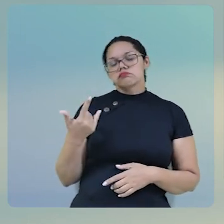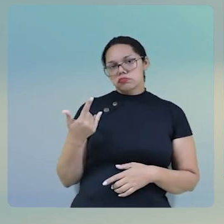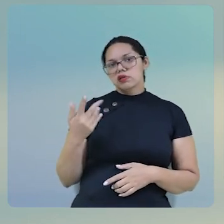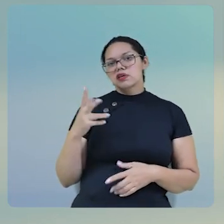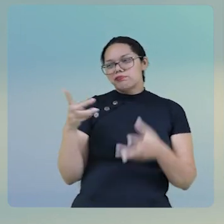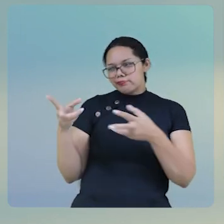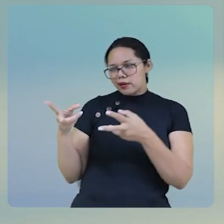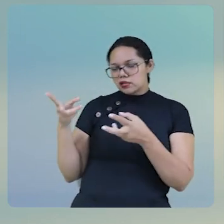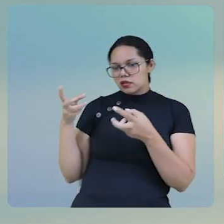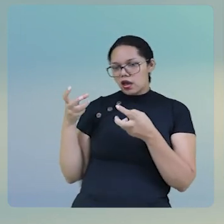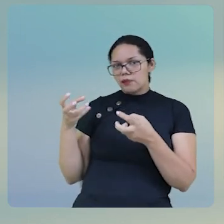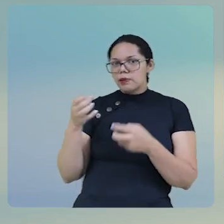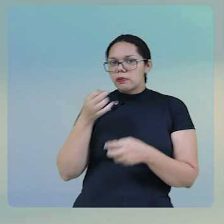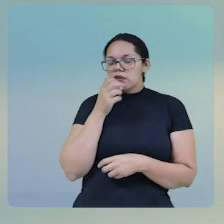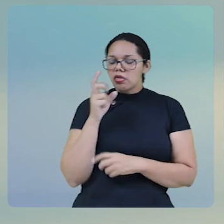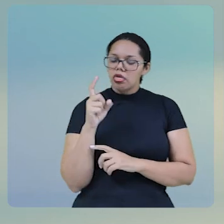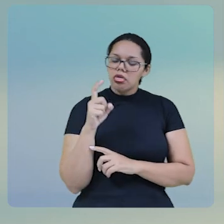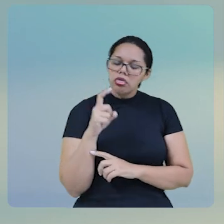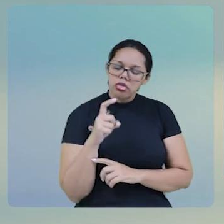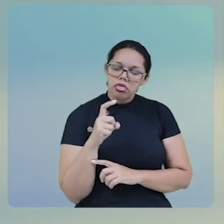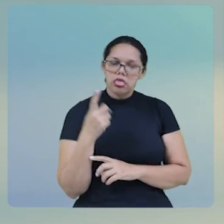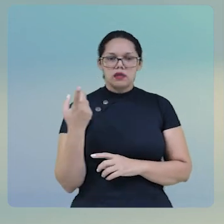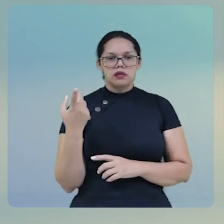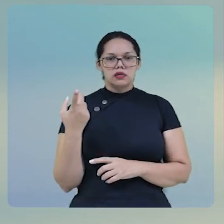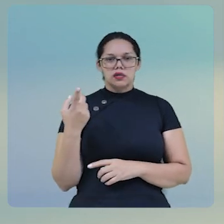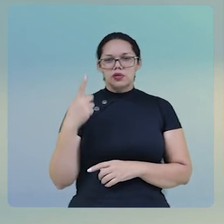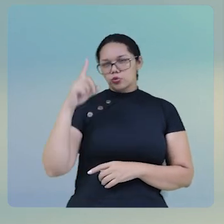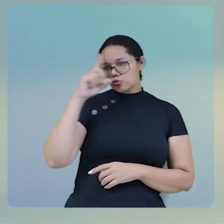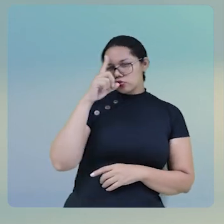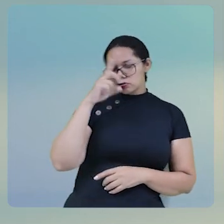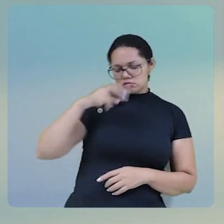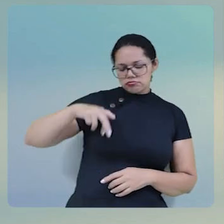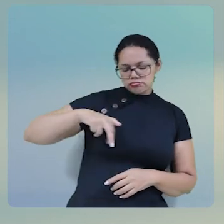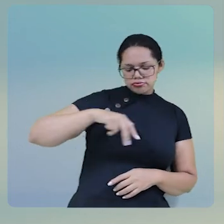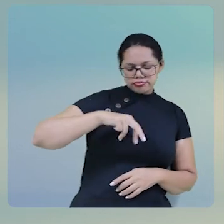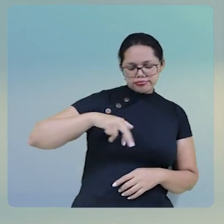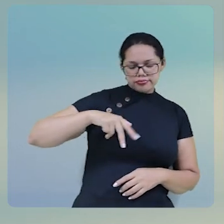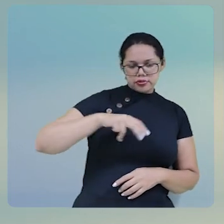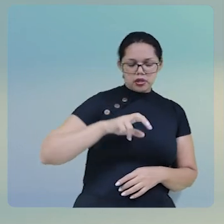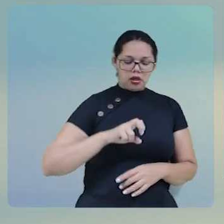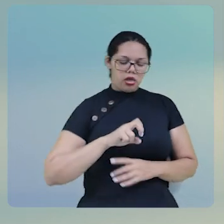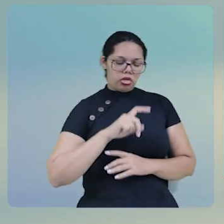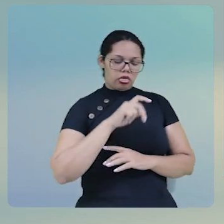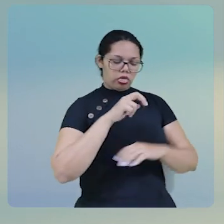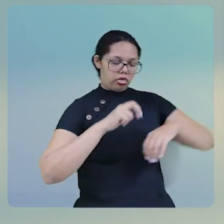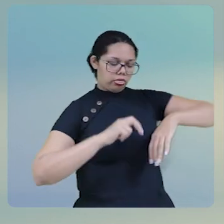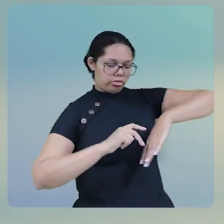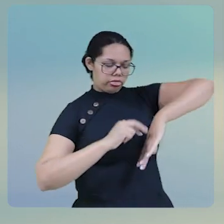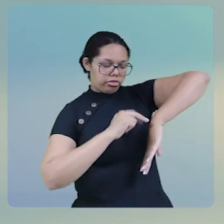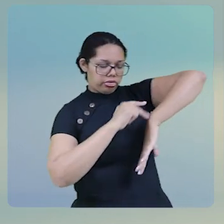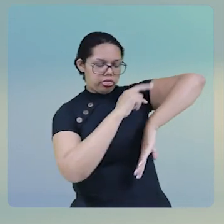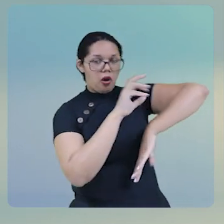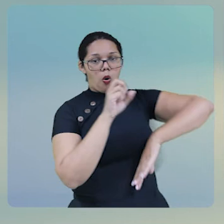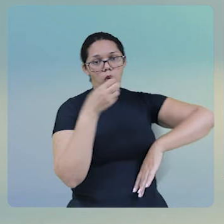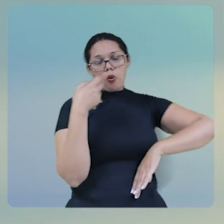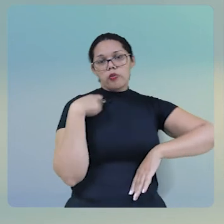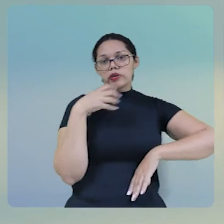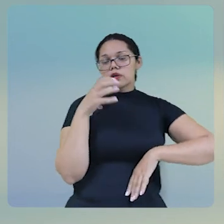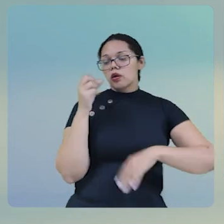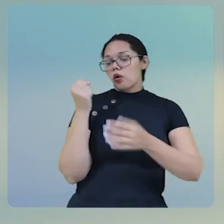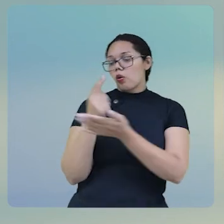clinicamente perceptível e suas consequências começam a incomodar no dia a dia, quando os simples atos de subir escadas ou ir à padaria se